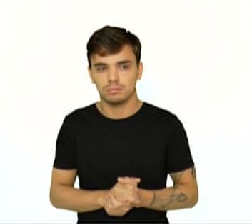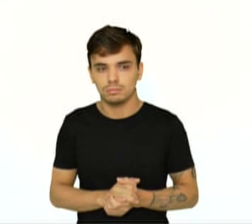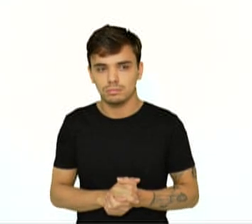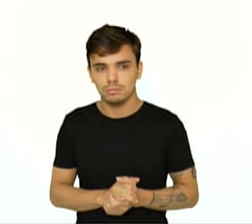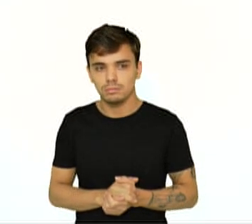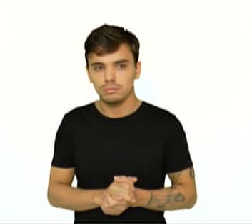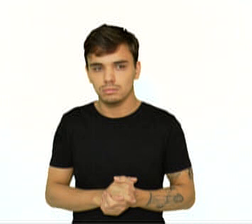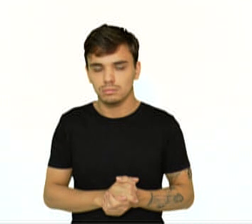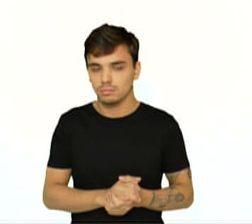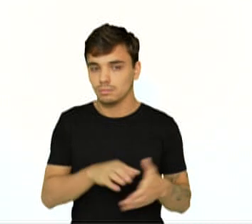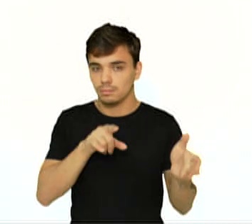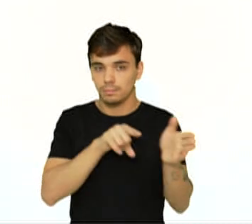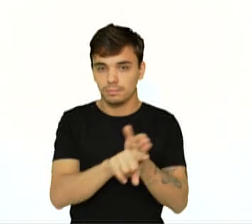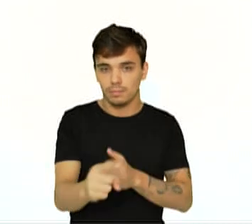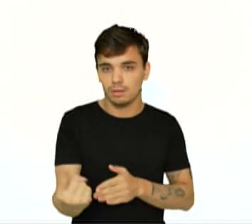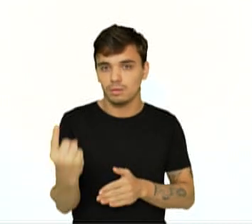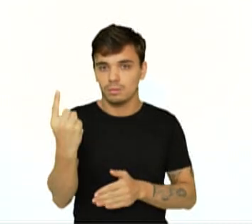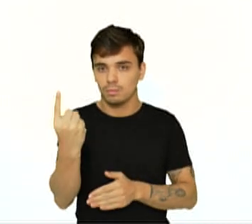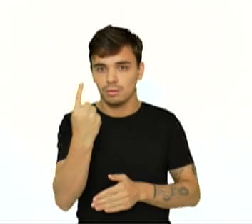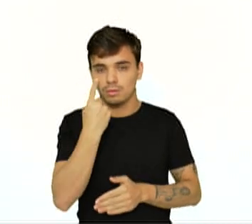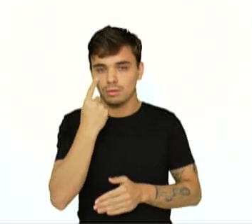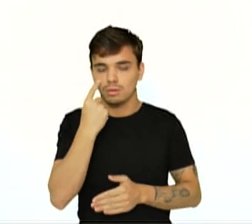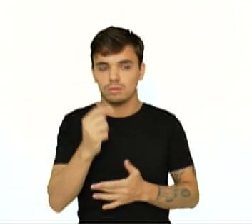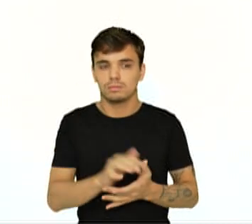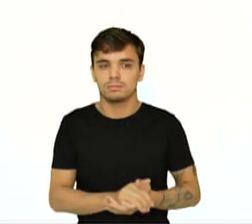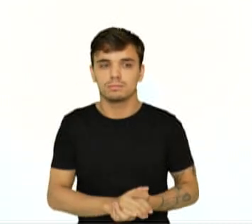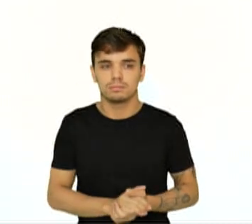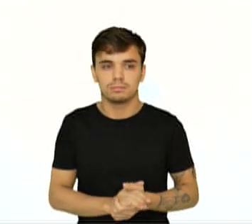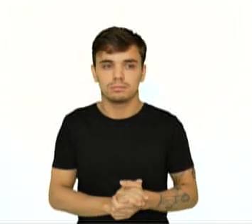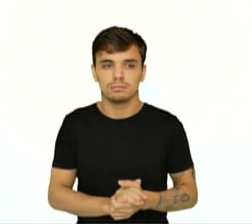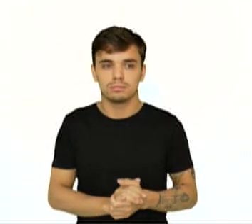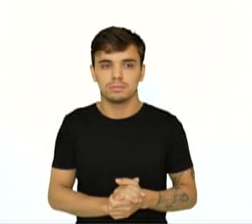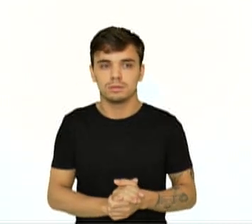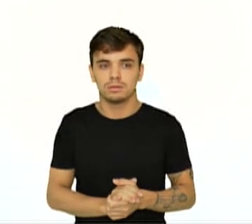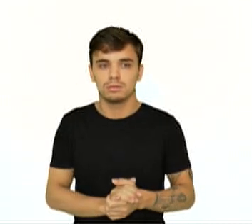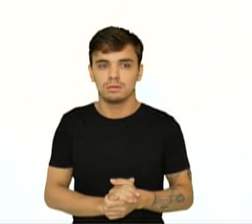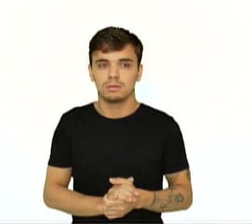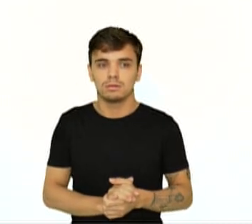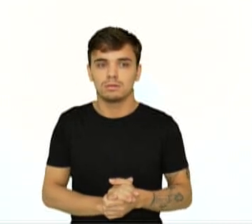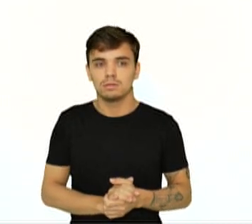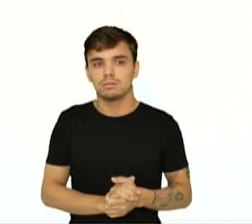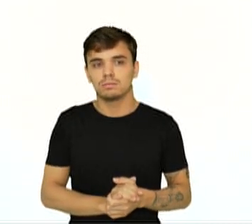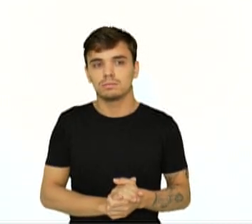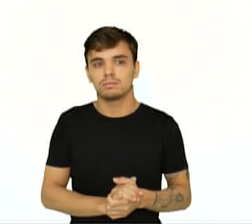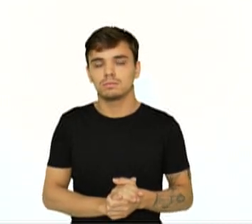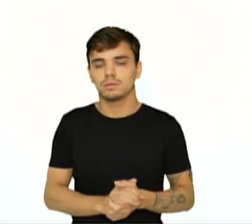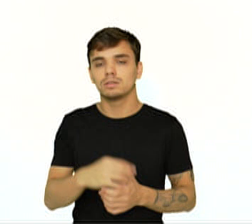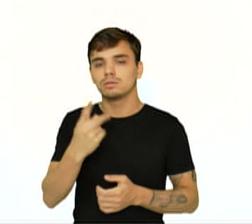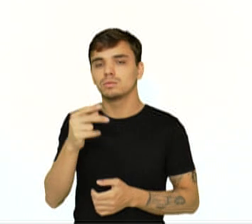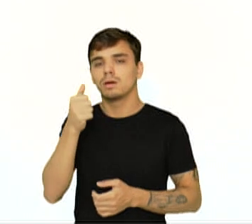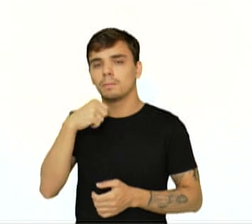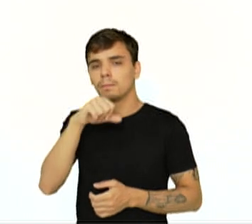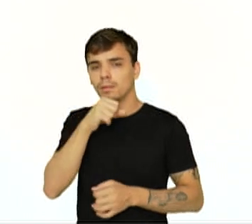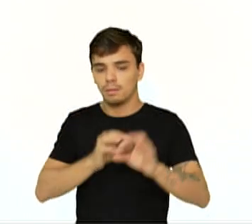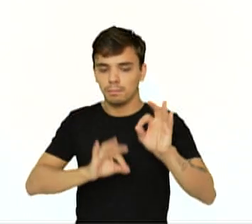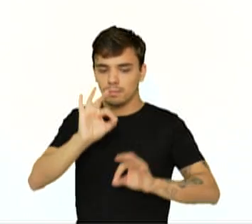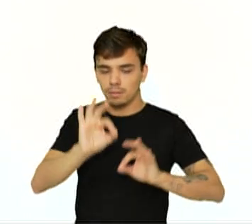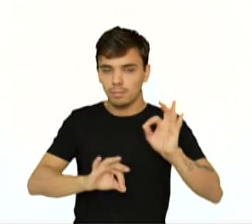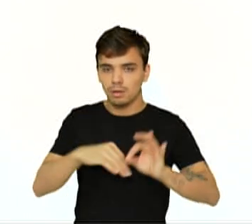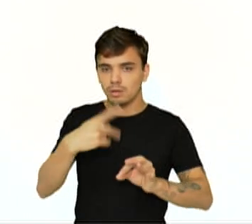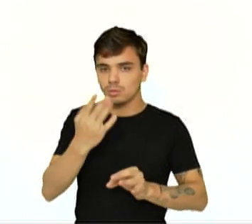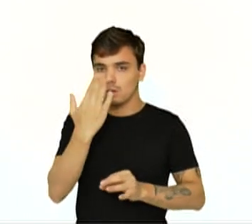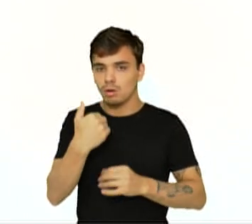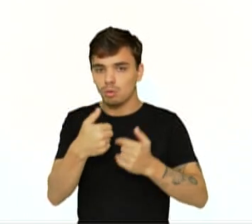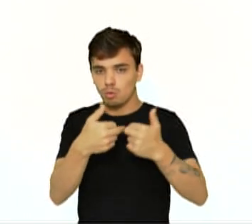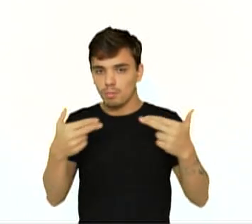Então aí na pergunta 1, mamá preparou tu platillo favorito, lasanha.